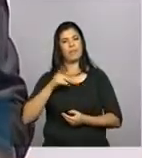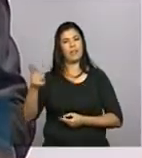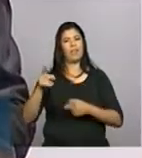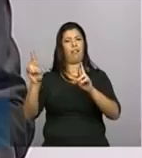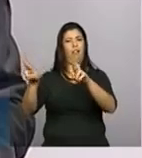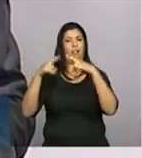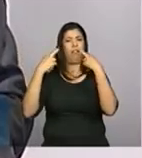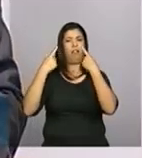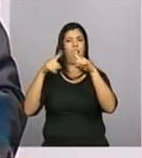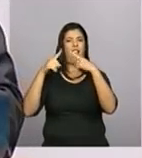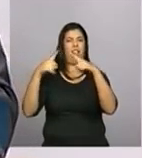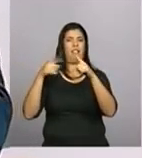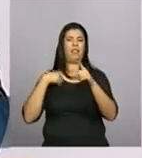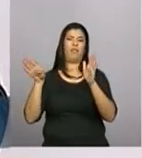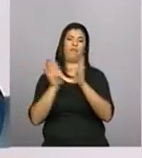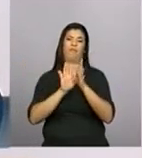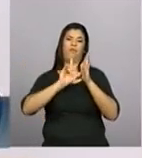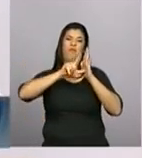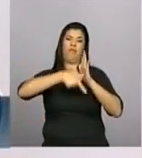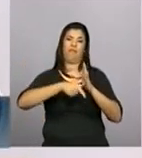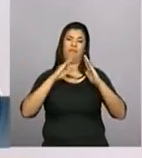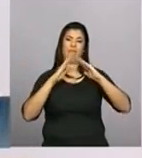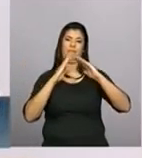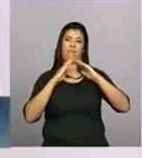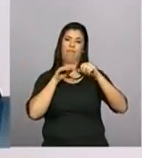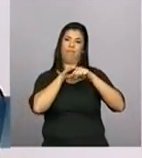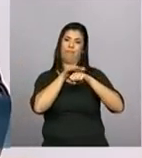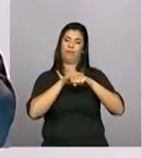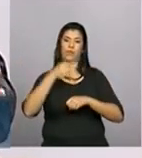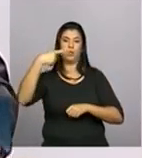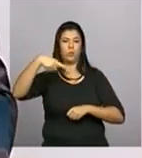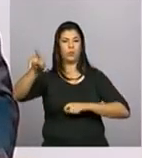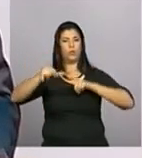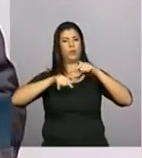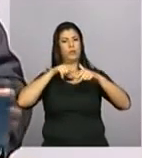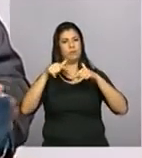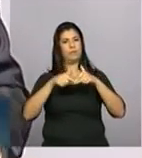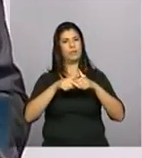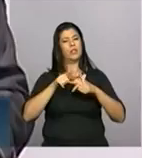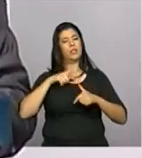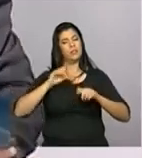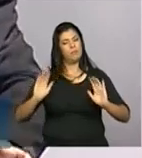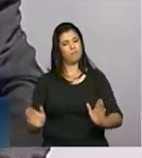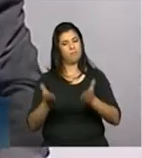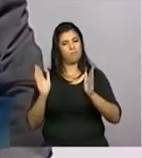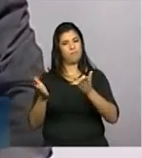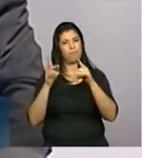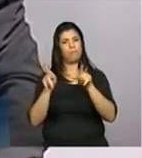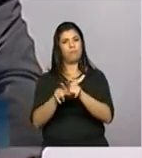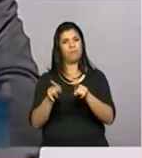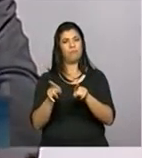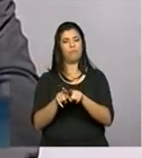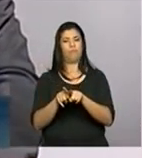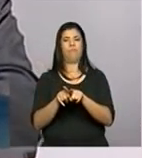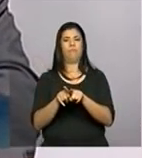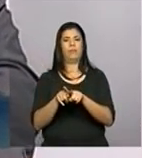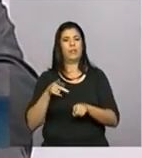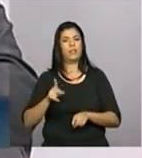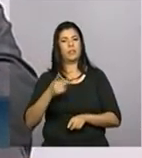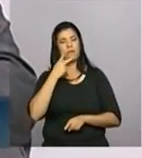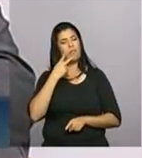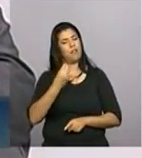reclama quando eu chego muito tarde em casa, mas quando eu vou a trabalho, ela só dá incentivo e